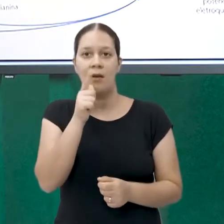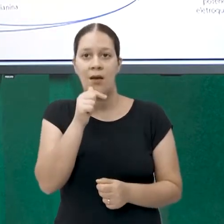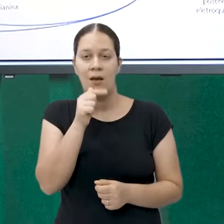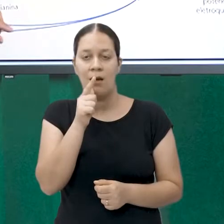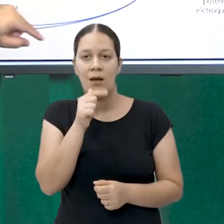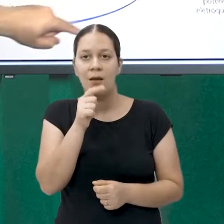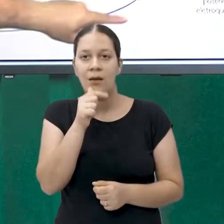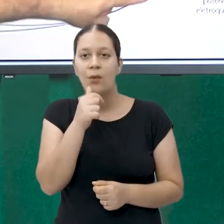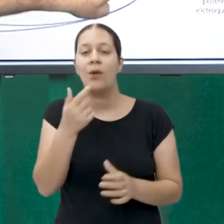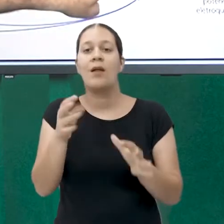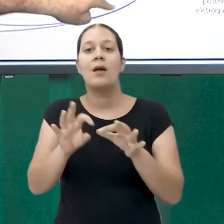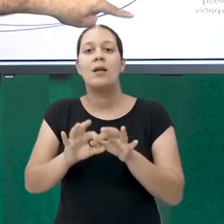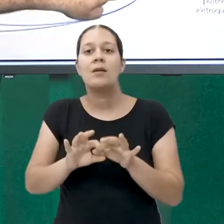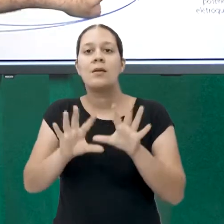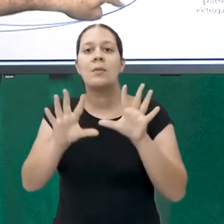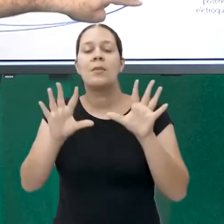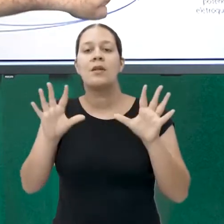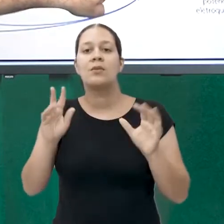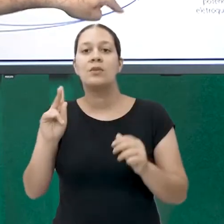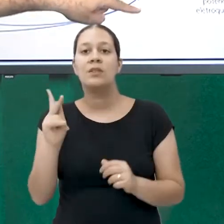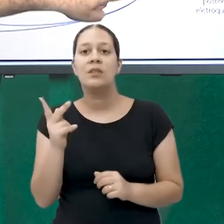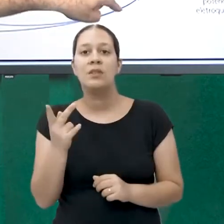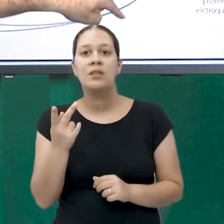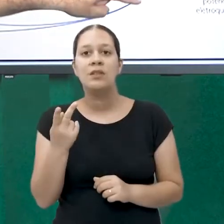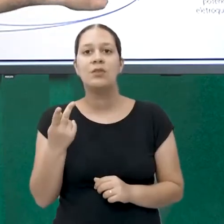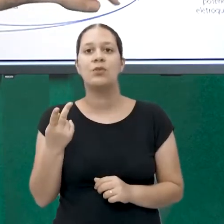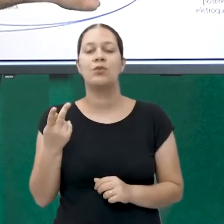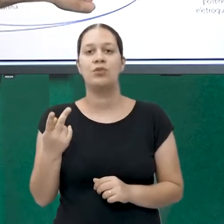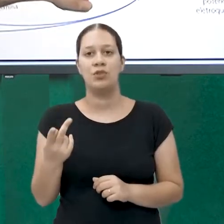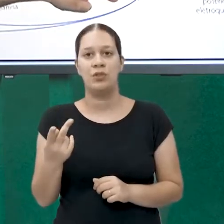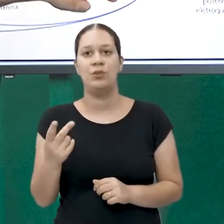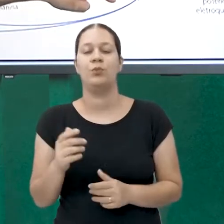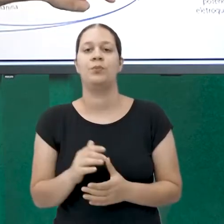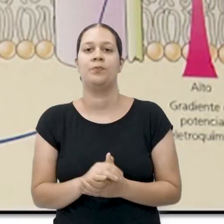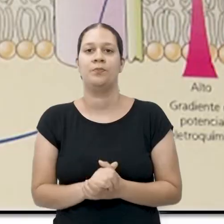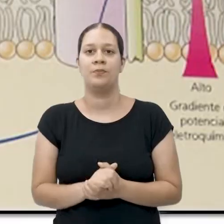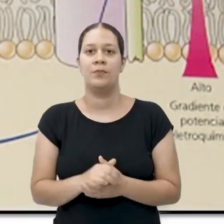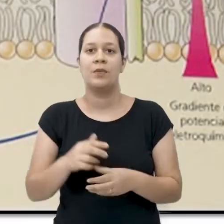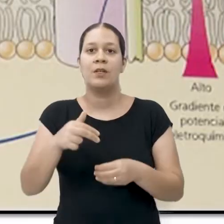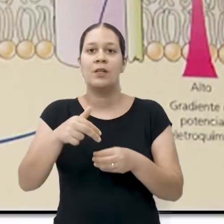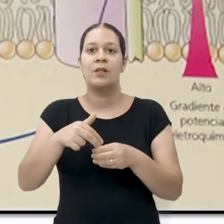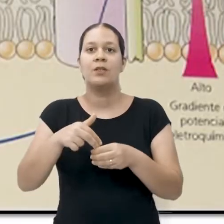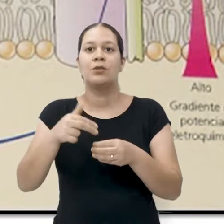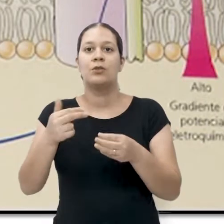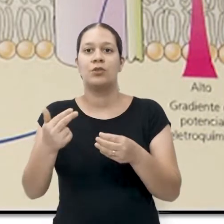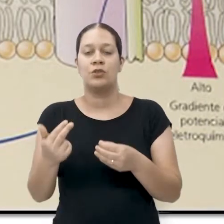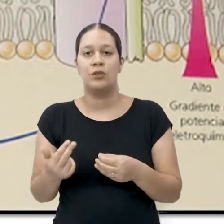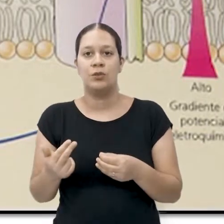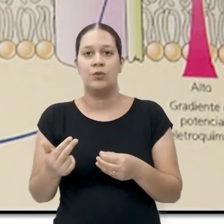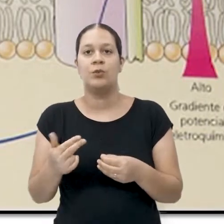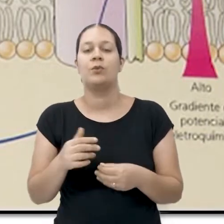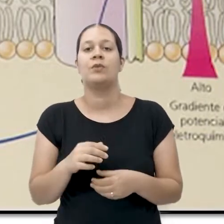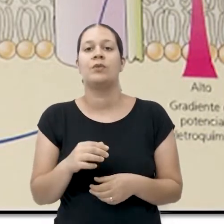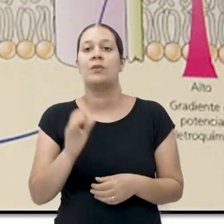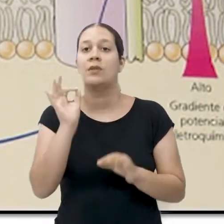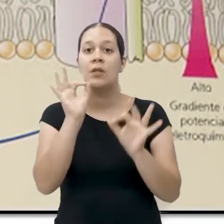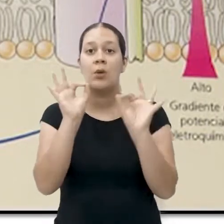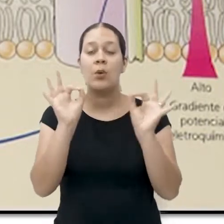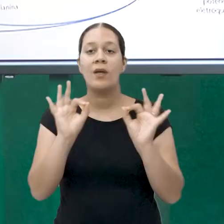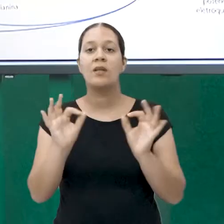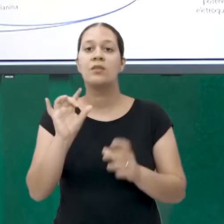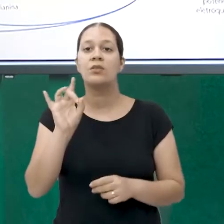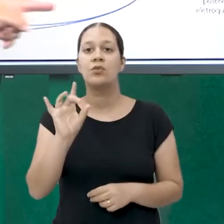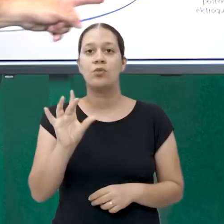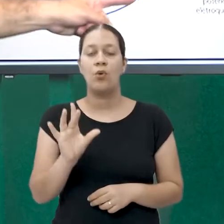da água para ver o quê? Liberação de hidrogênio livre, tá? De um hidrogênio aqui. Só que lógico, né,